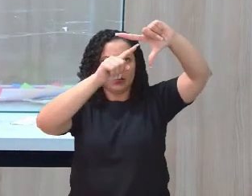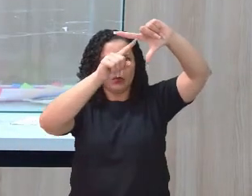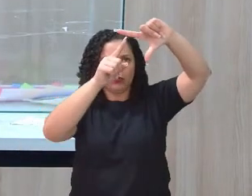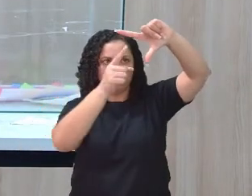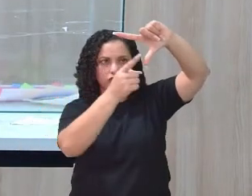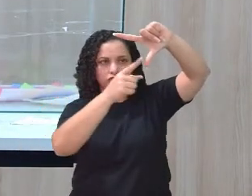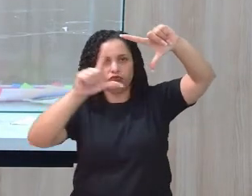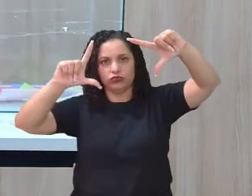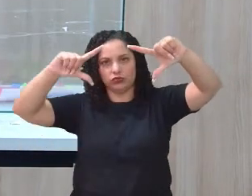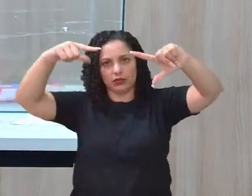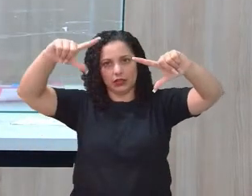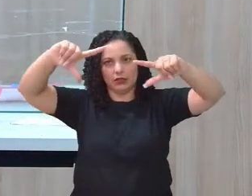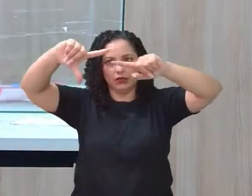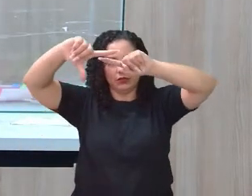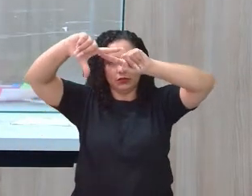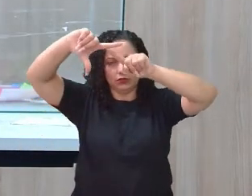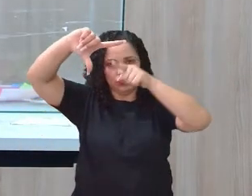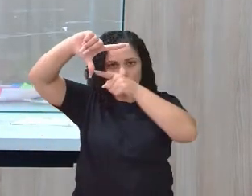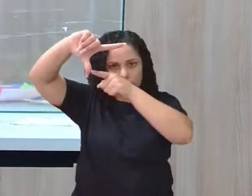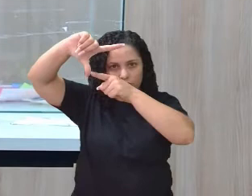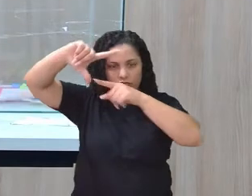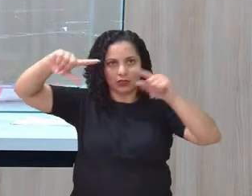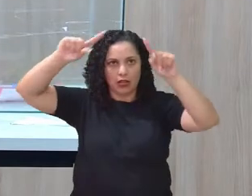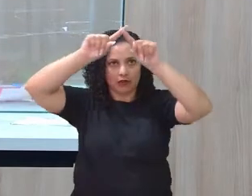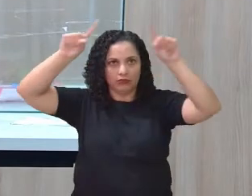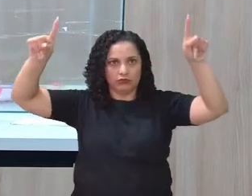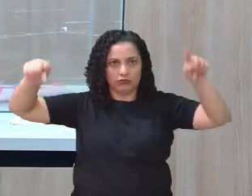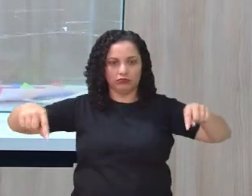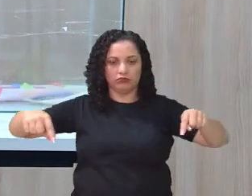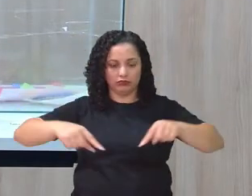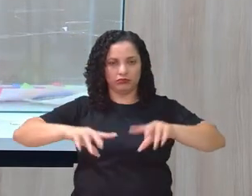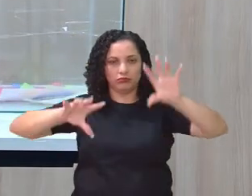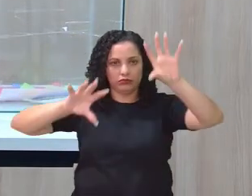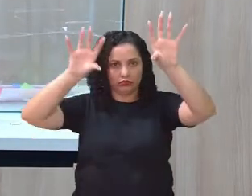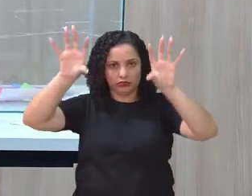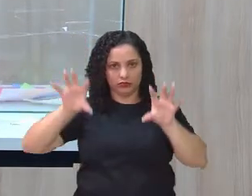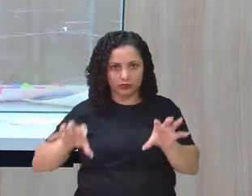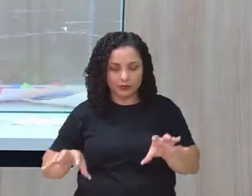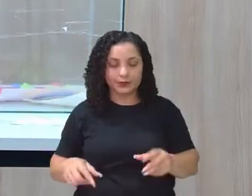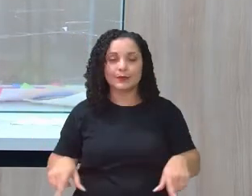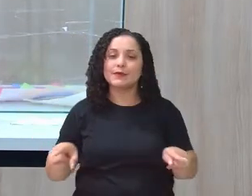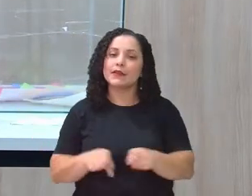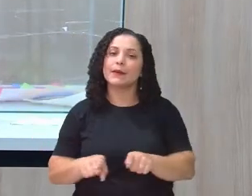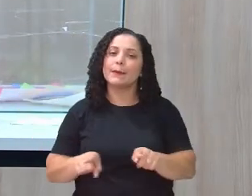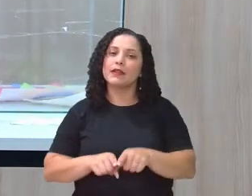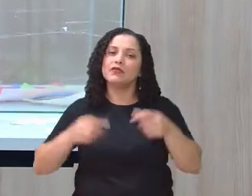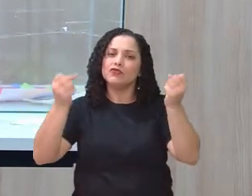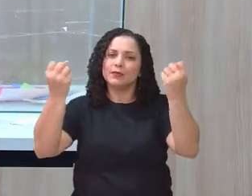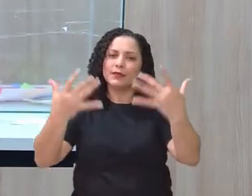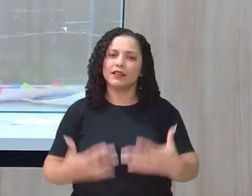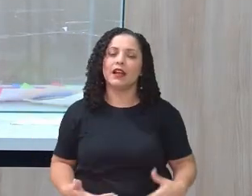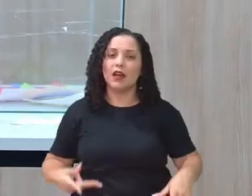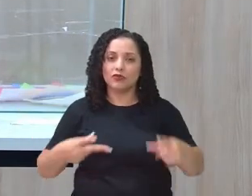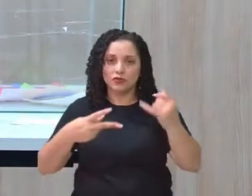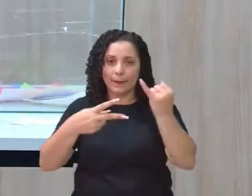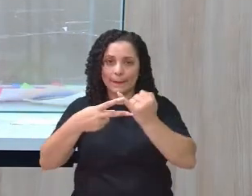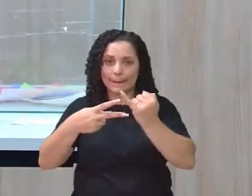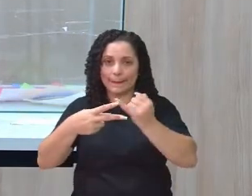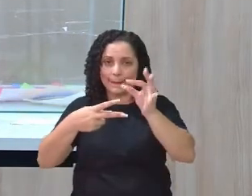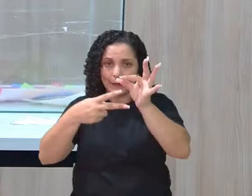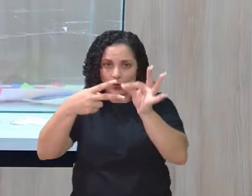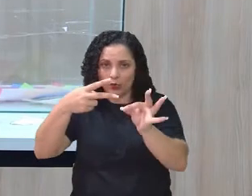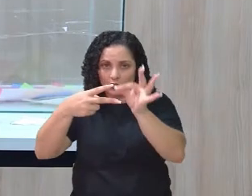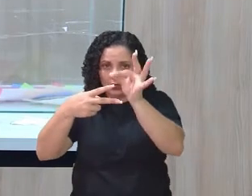mesma medida, certo? E aí a gente pode falar sobre os polígonos regulares. Anota aí essa palavra